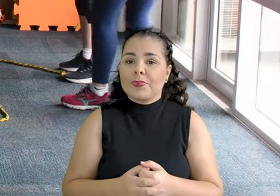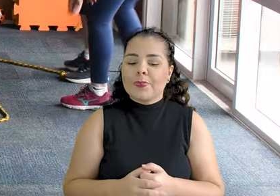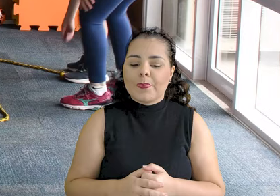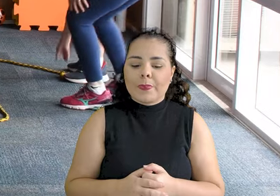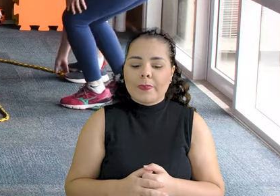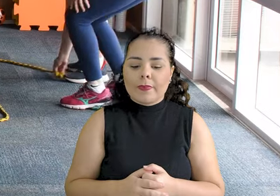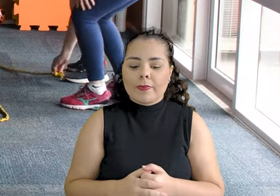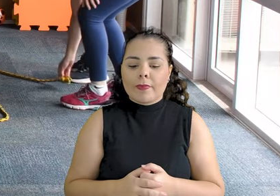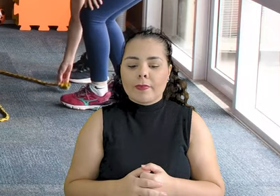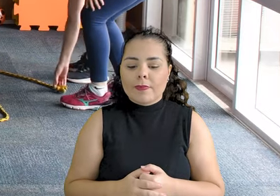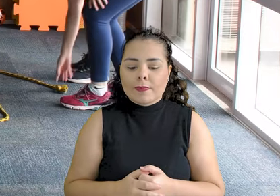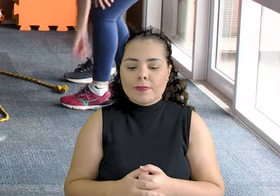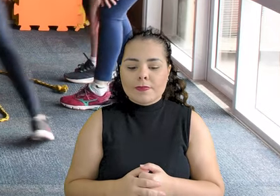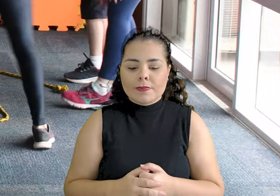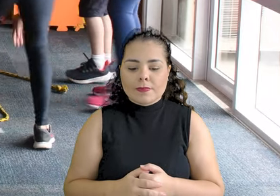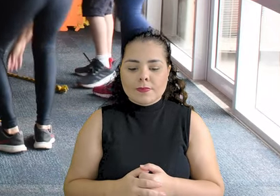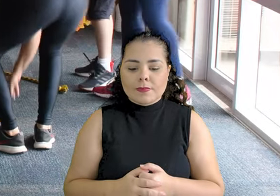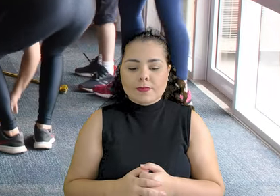Beleza?